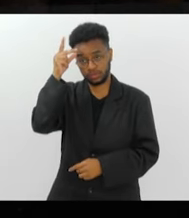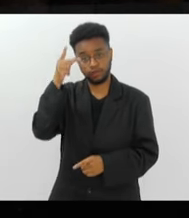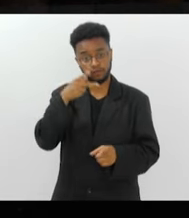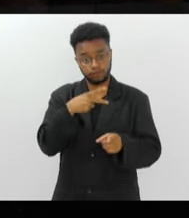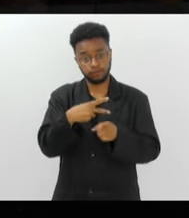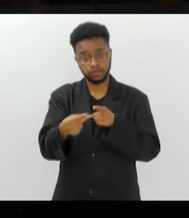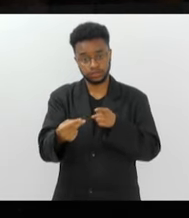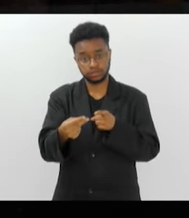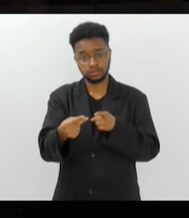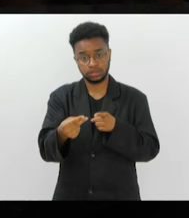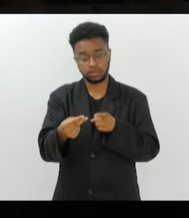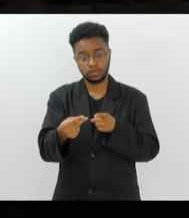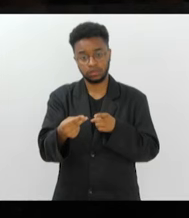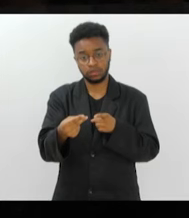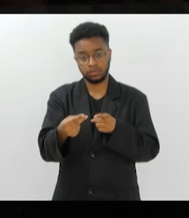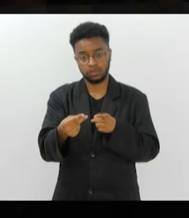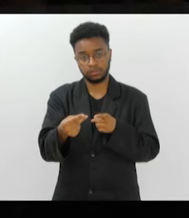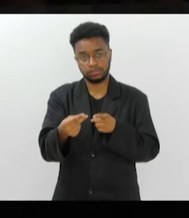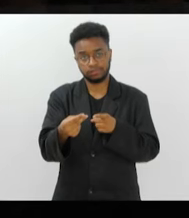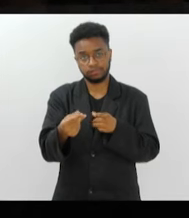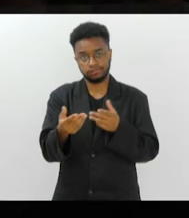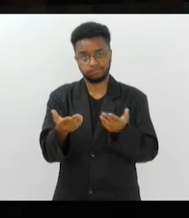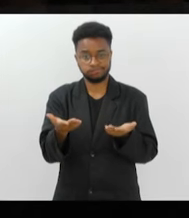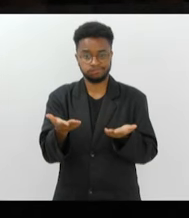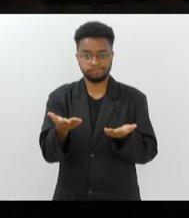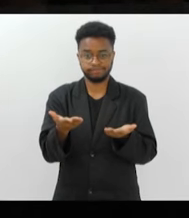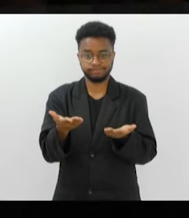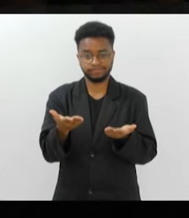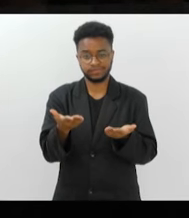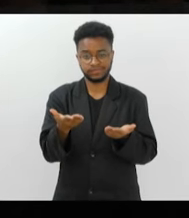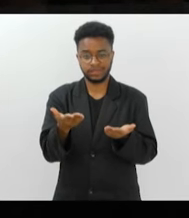eleição, diria até, com alguma